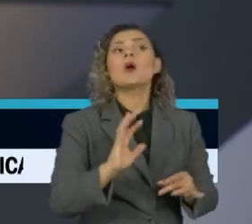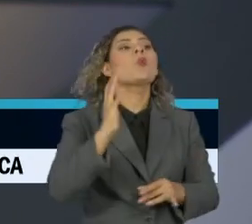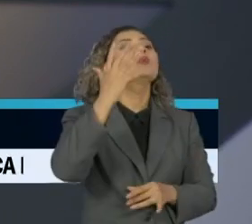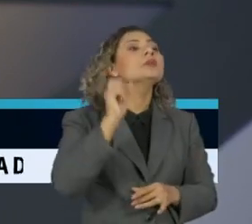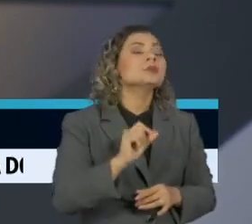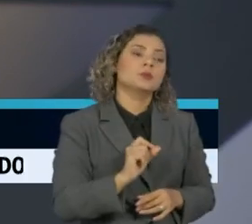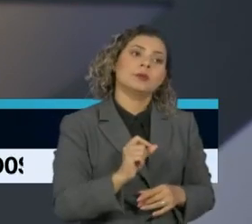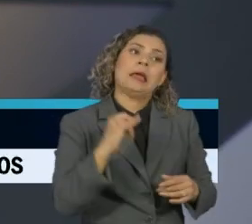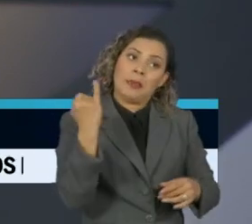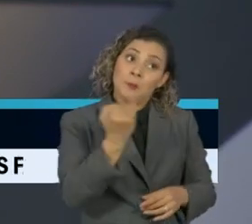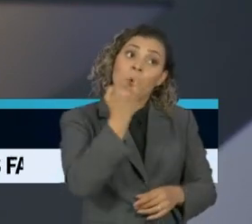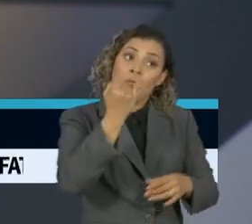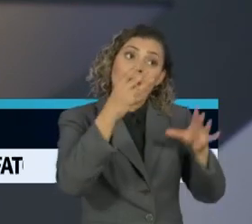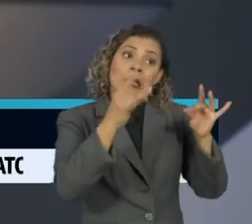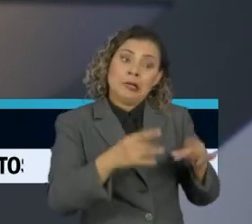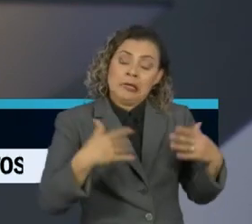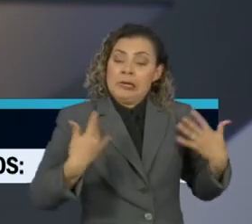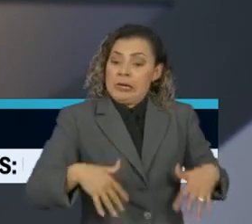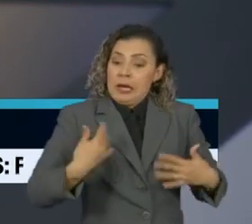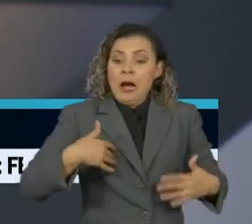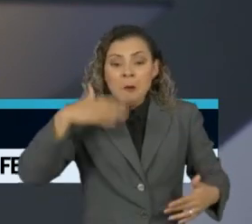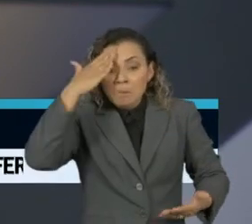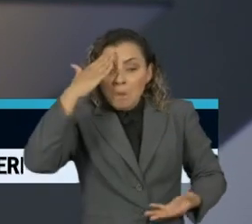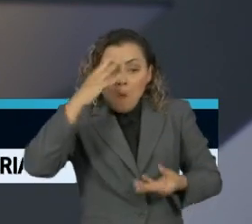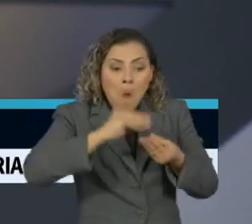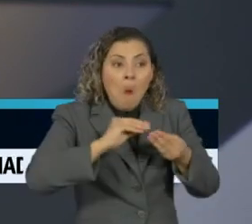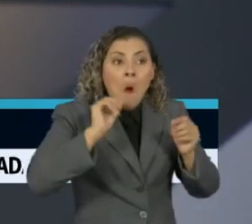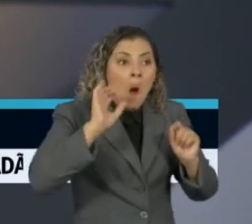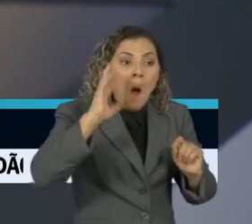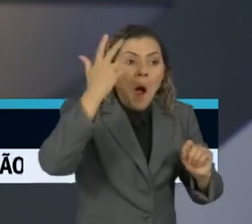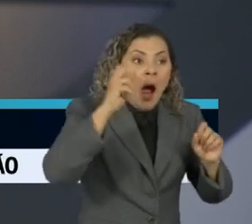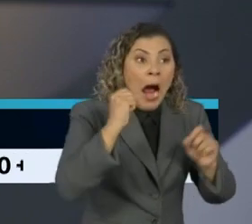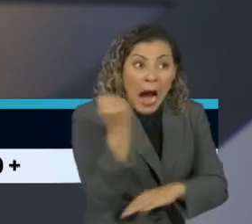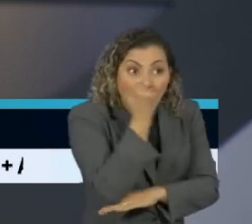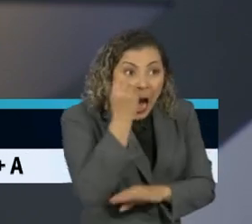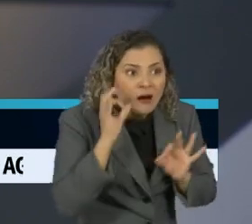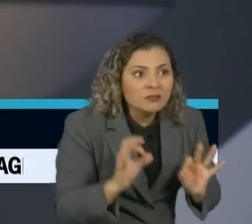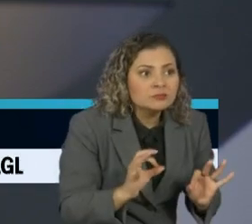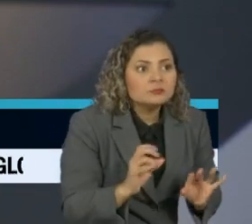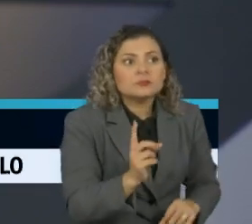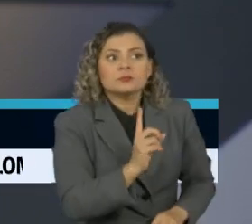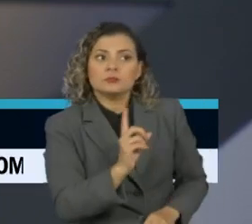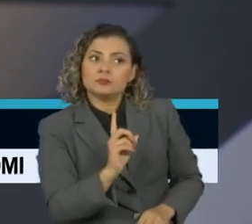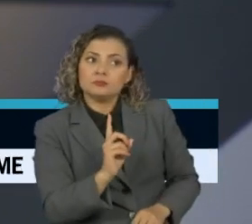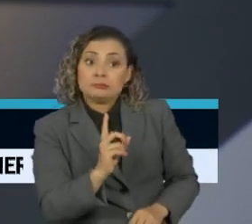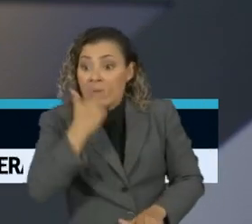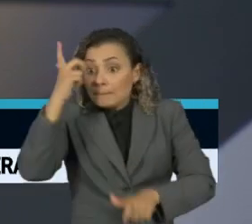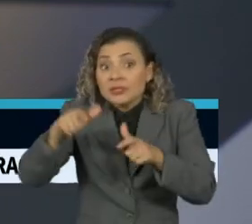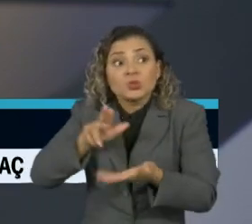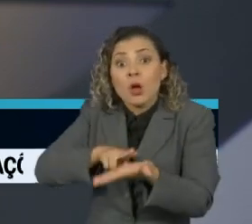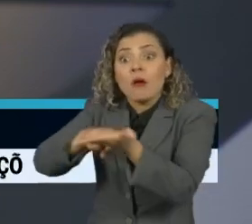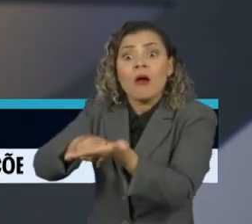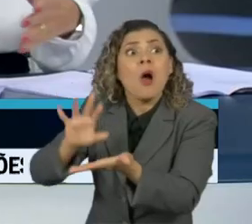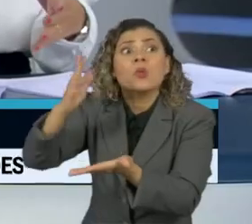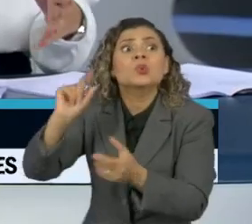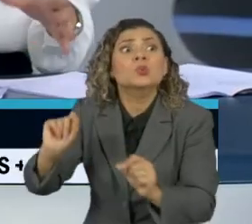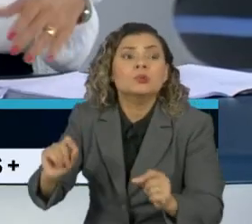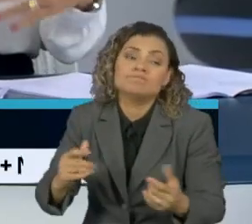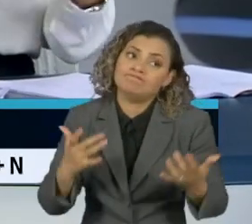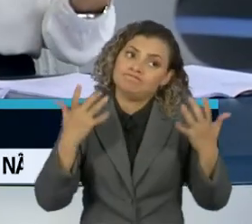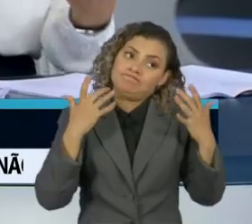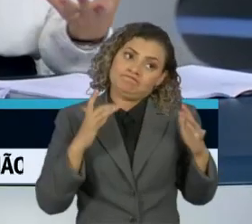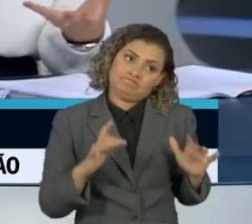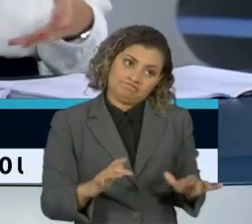caso né importância no nosso temos uma ideia né da gravidade com que o a pessoa foi acometida aí você pode